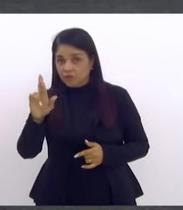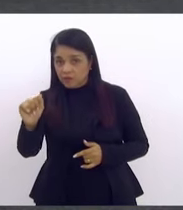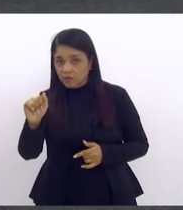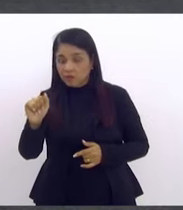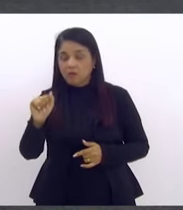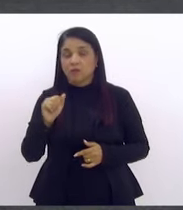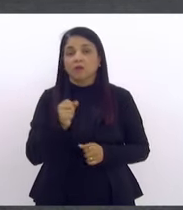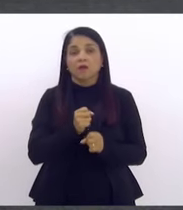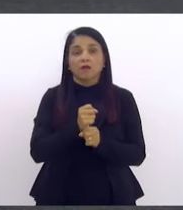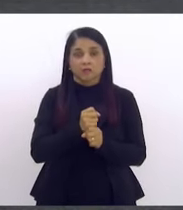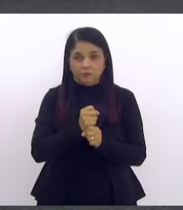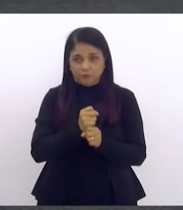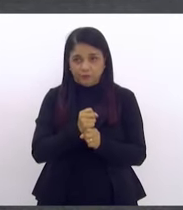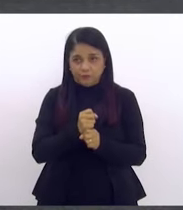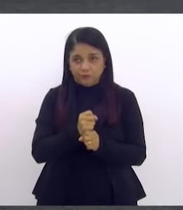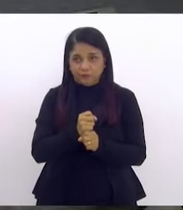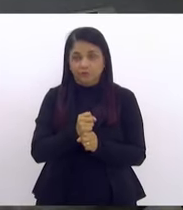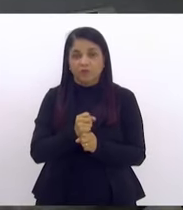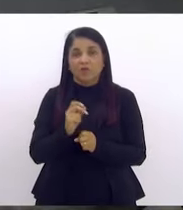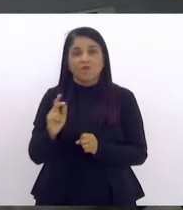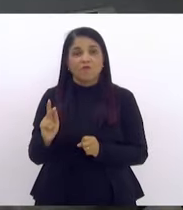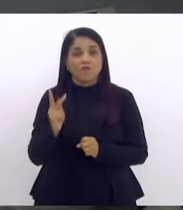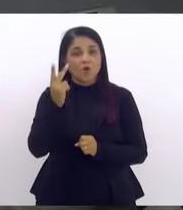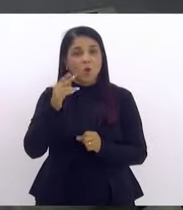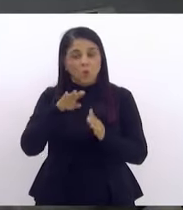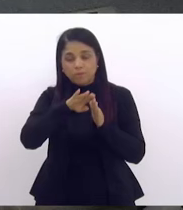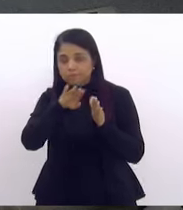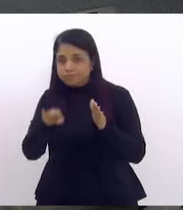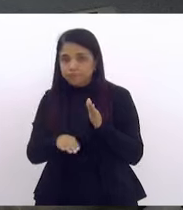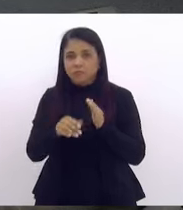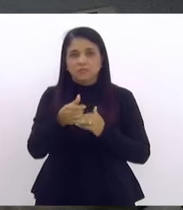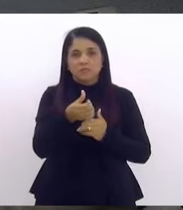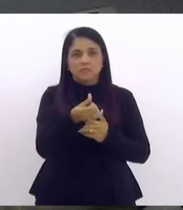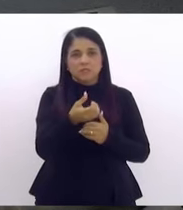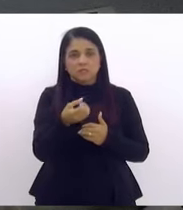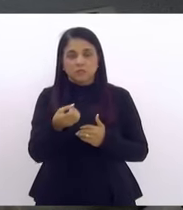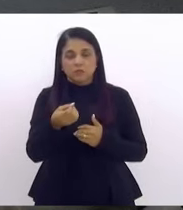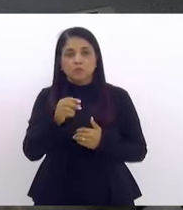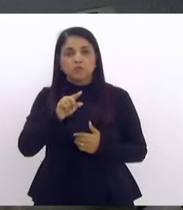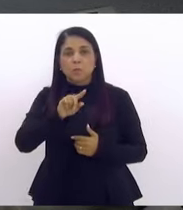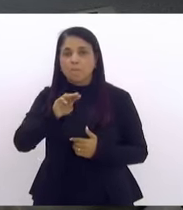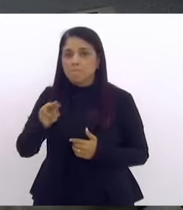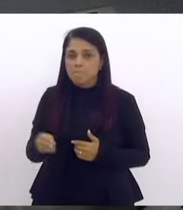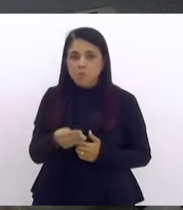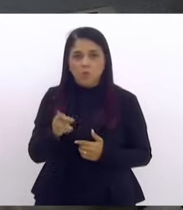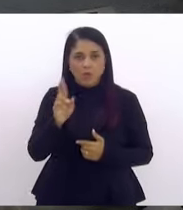Vossa Excelência foi modesto. Valor inferior a 600 mil reais por ano.